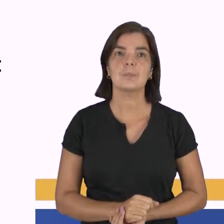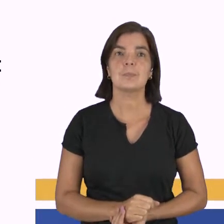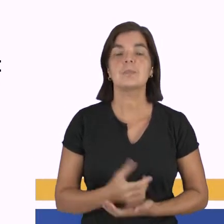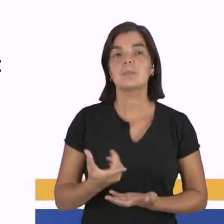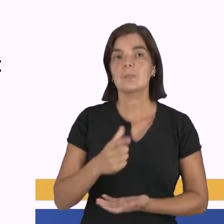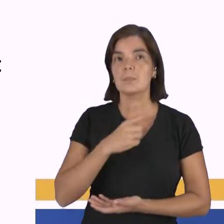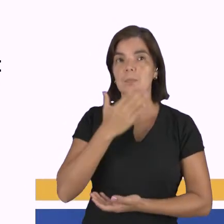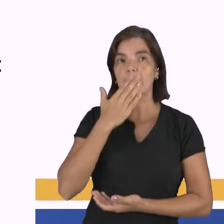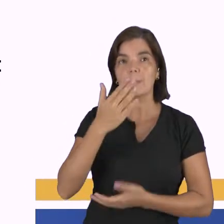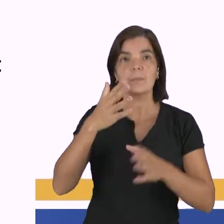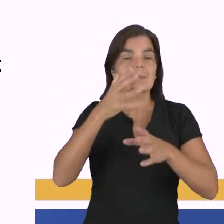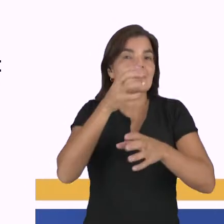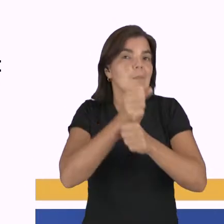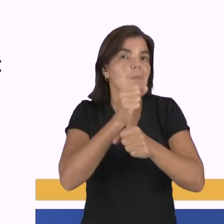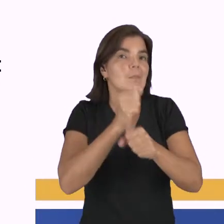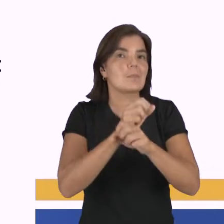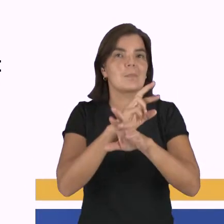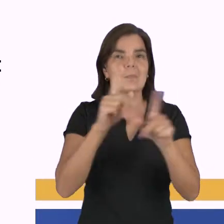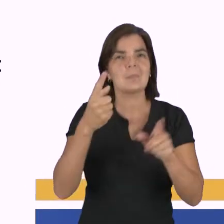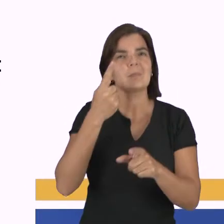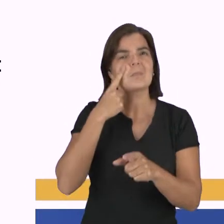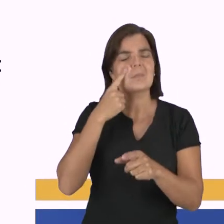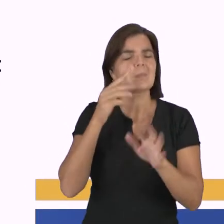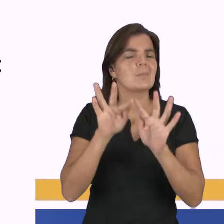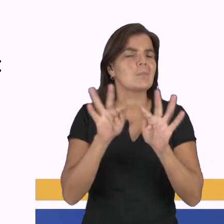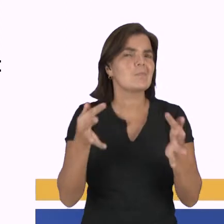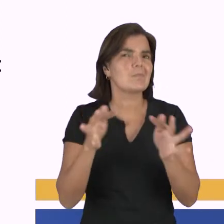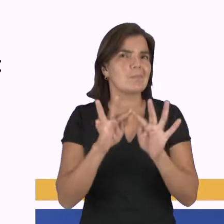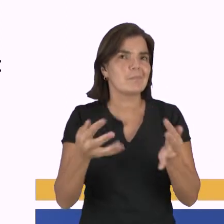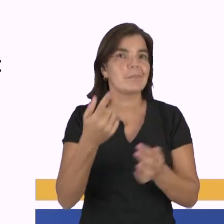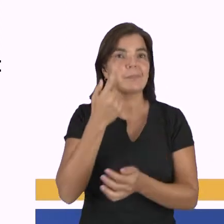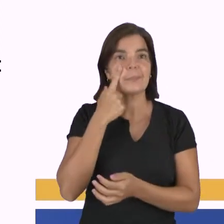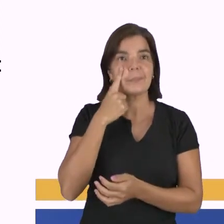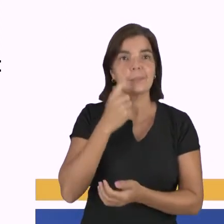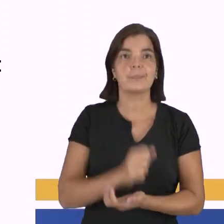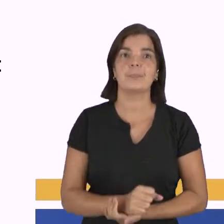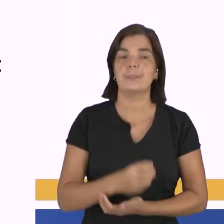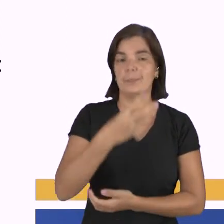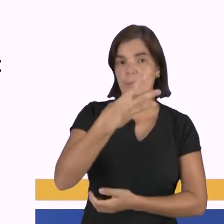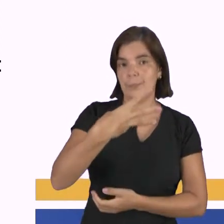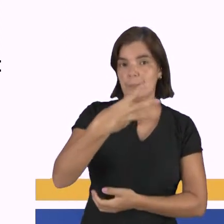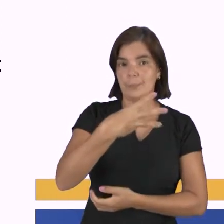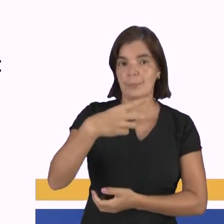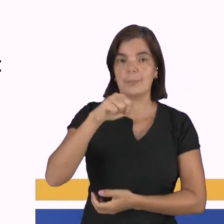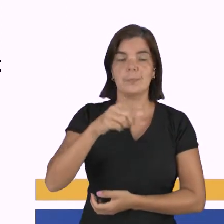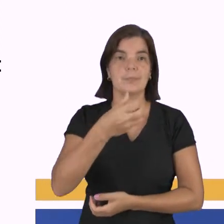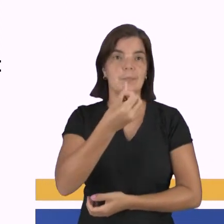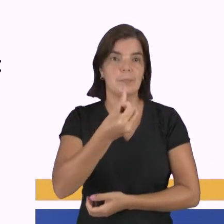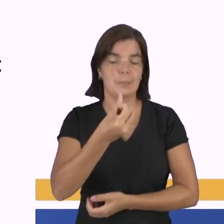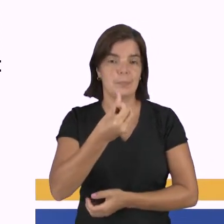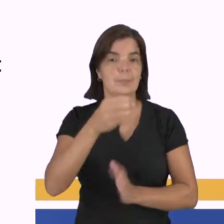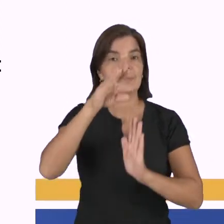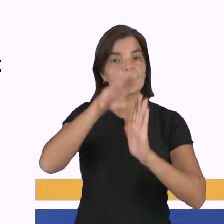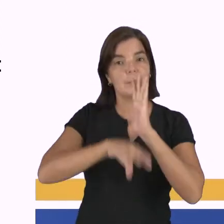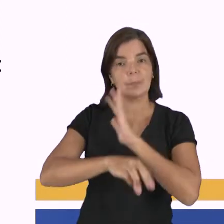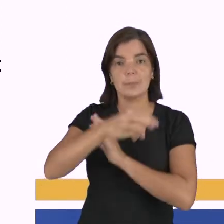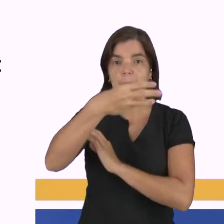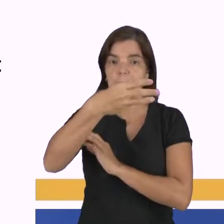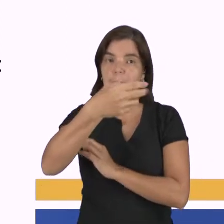aí tá pedindo para calcular a diferença perceberam que é bem simples Então você vai pegar um menos o outro